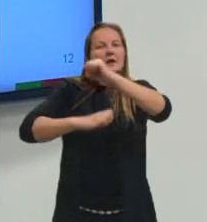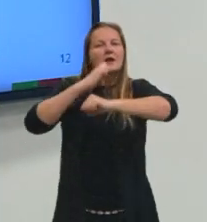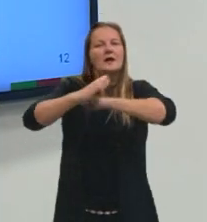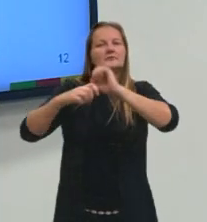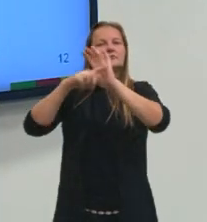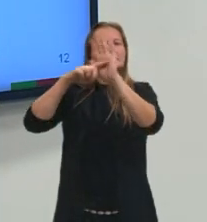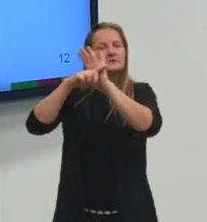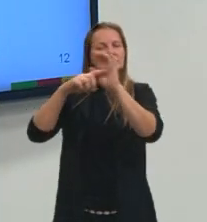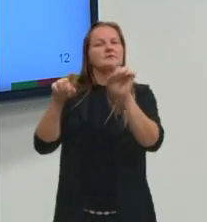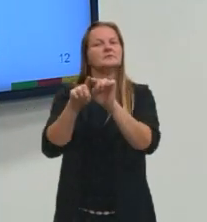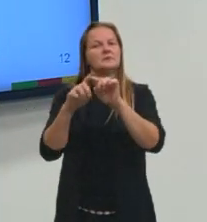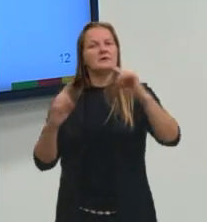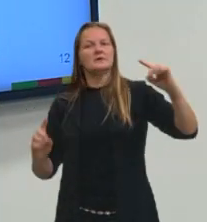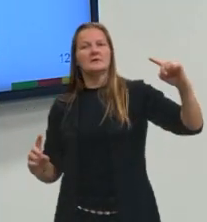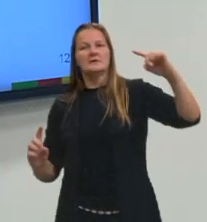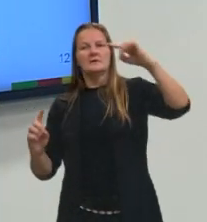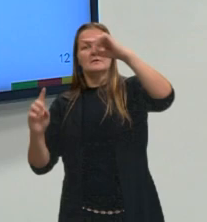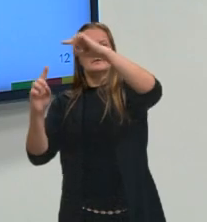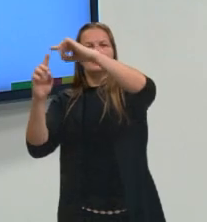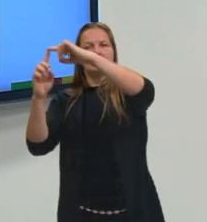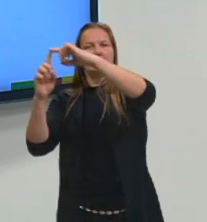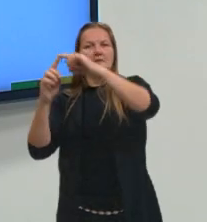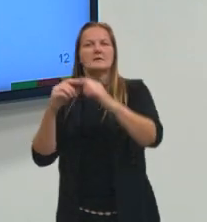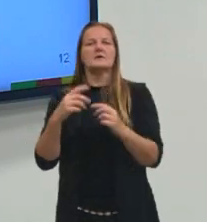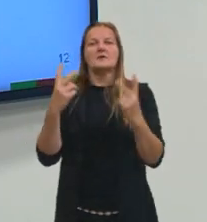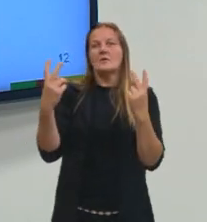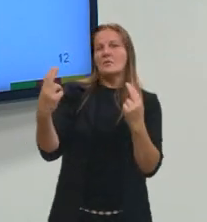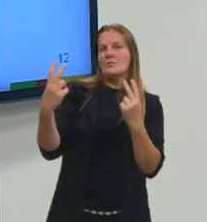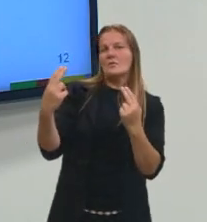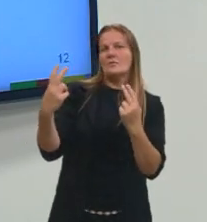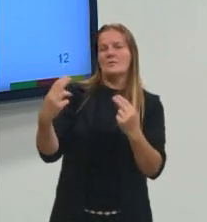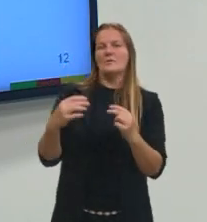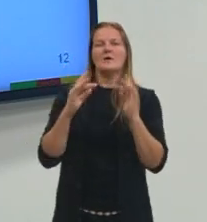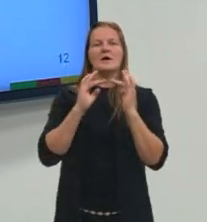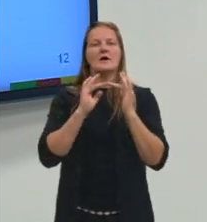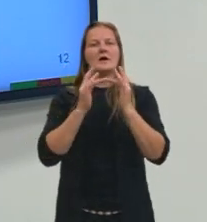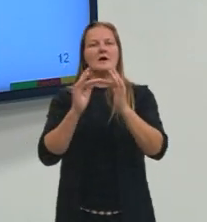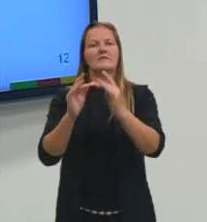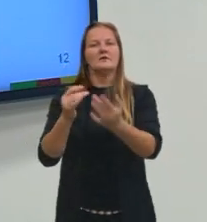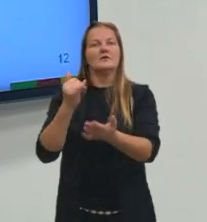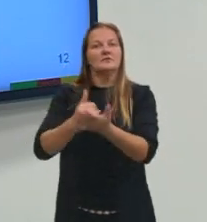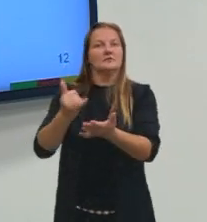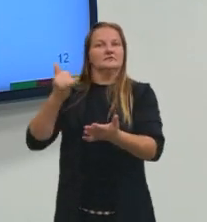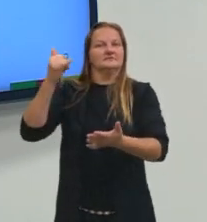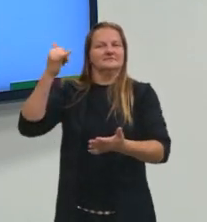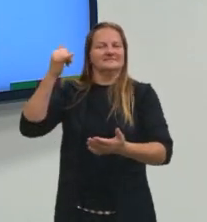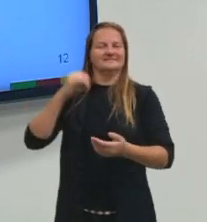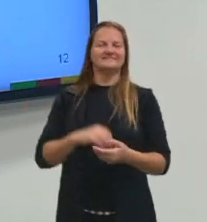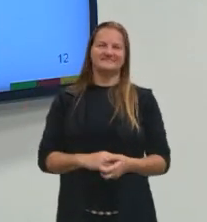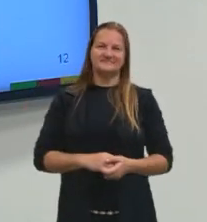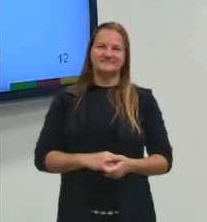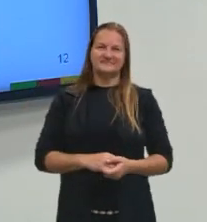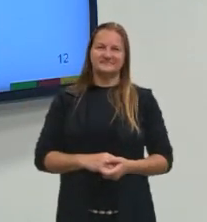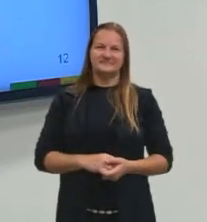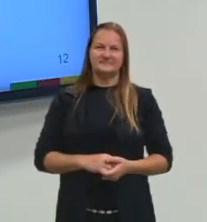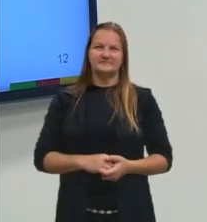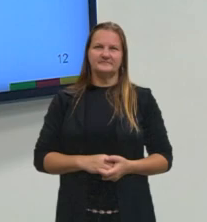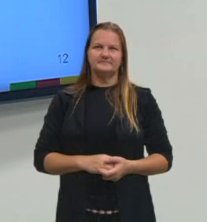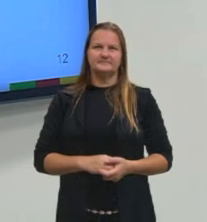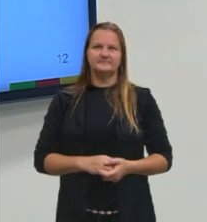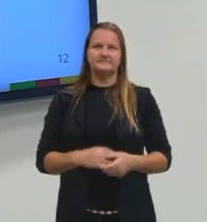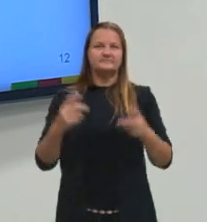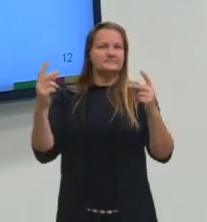a energia de ionização então a gente pode igual a que a afinidade eletrônica certo